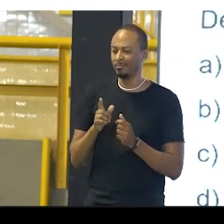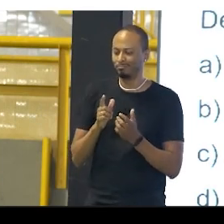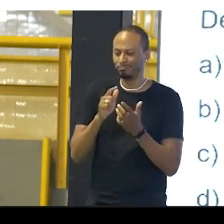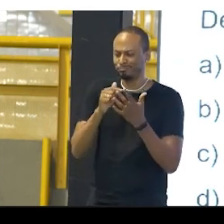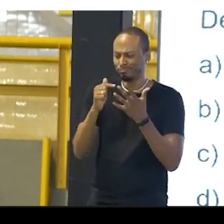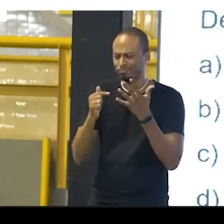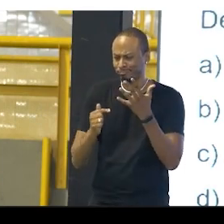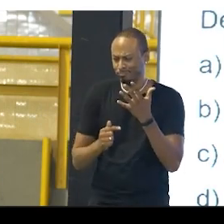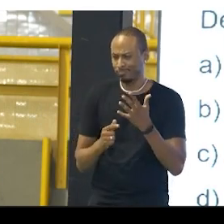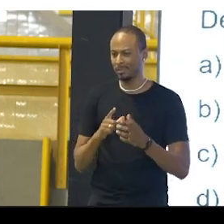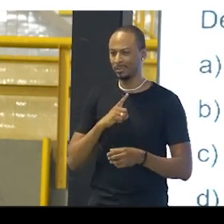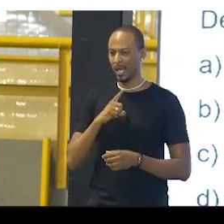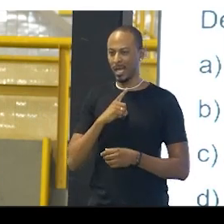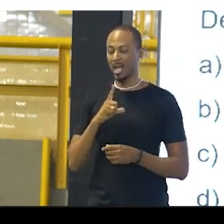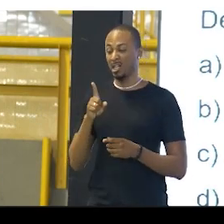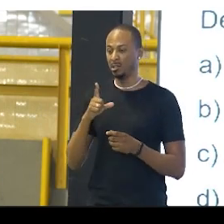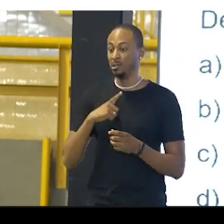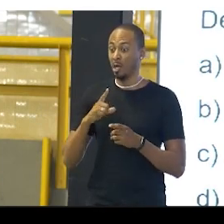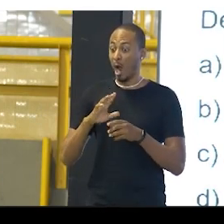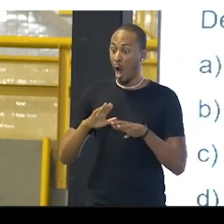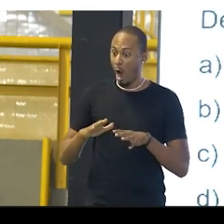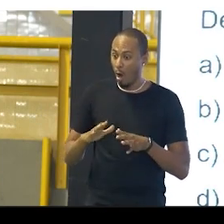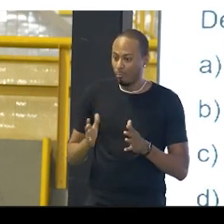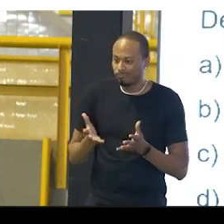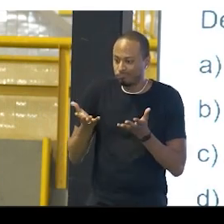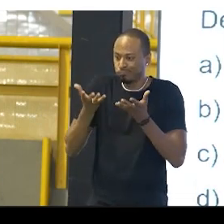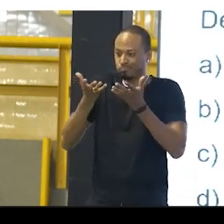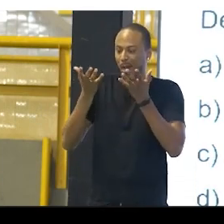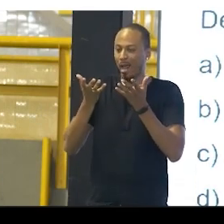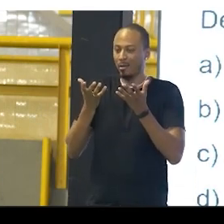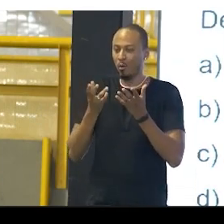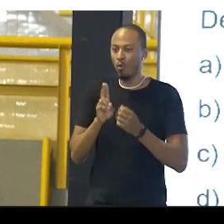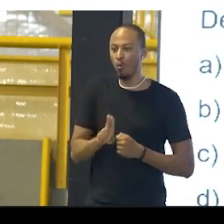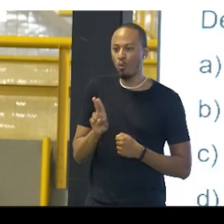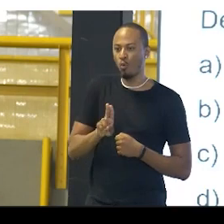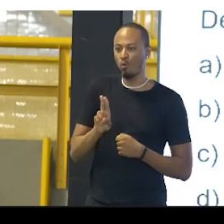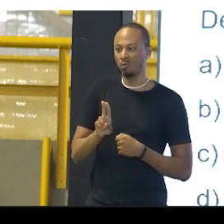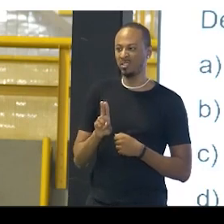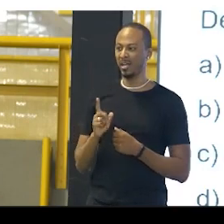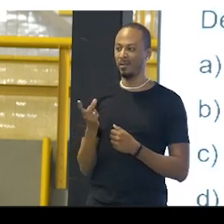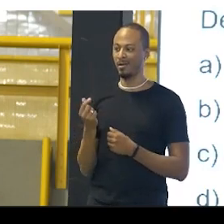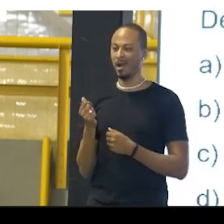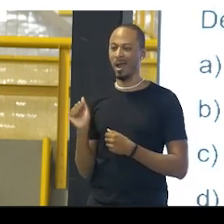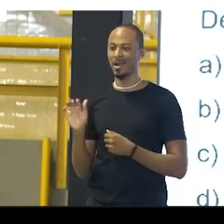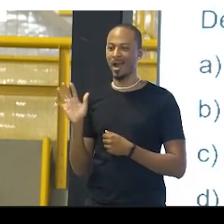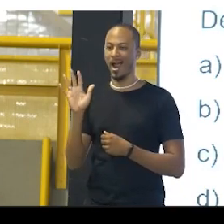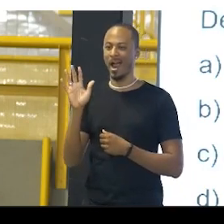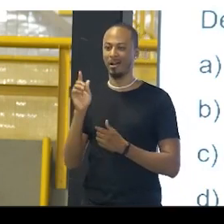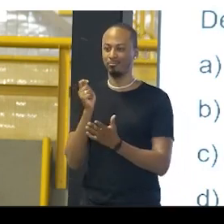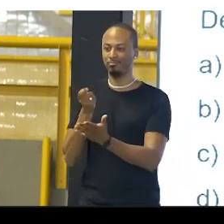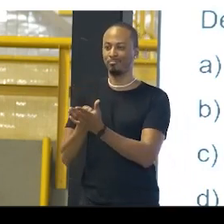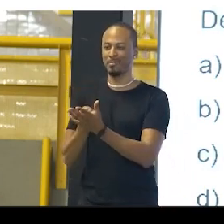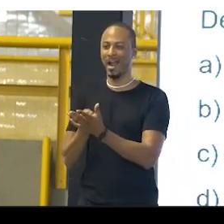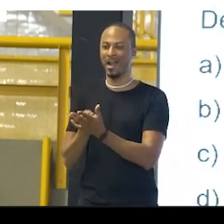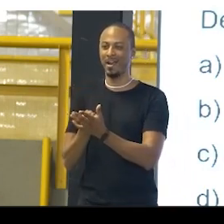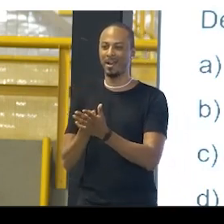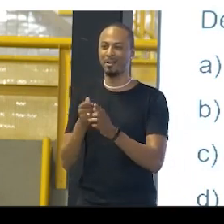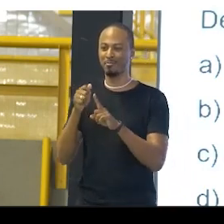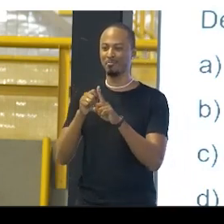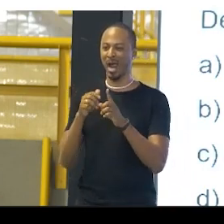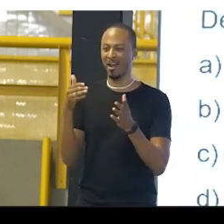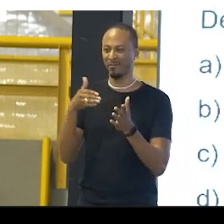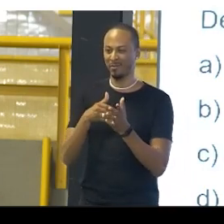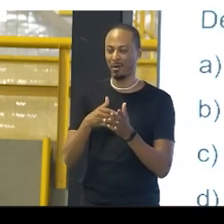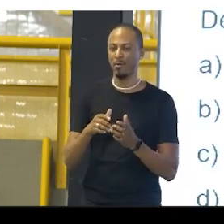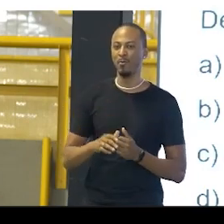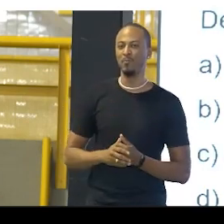consumo. E aquela história, se você for para uma área mais elitizada da cidade, geralmente tu vai perceber que se consome